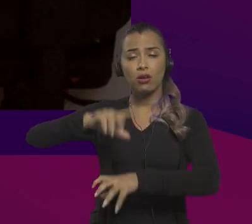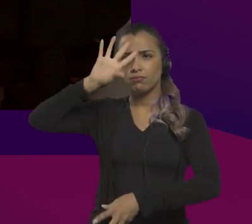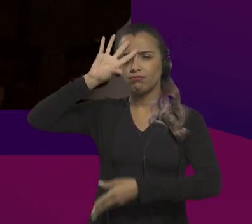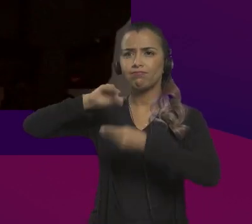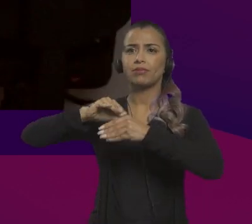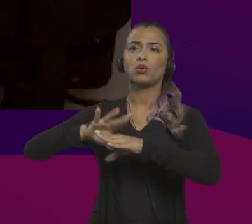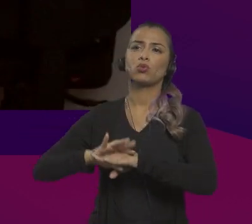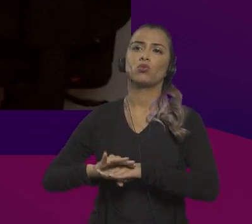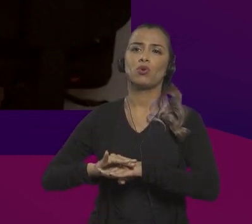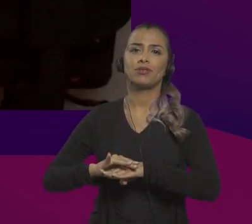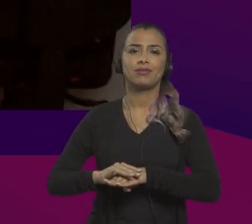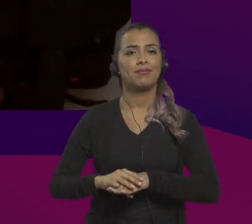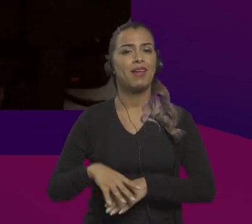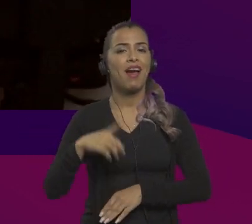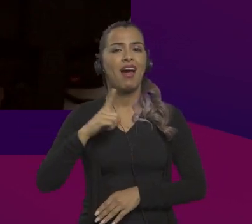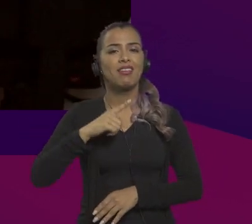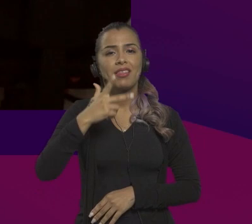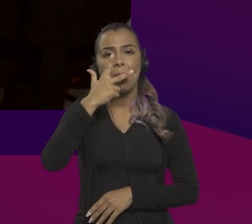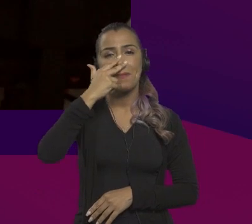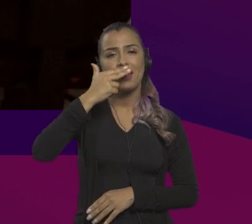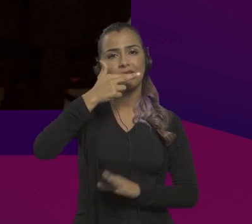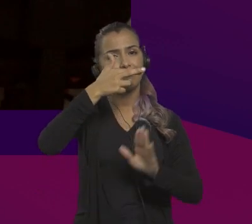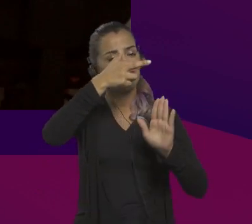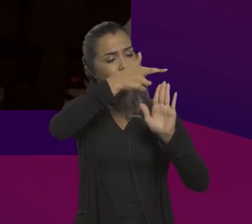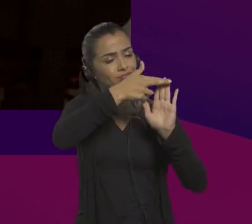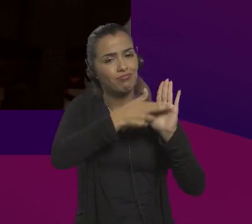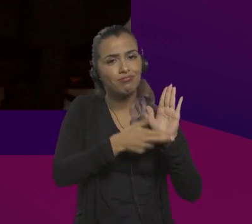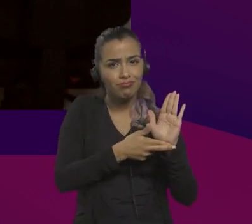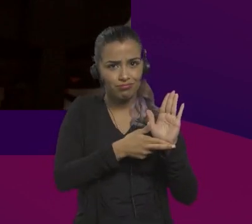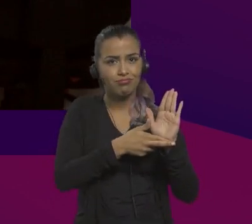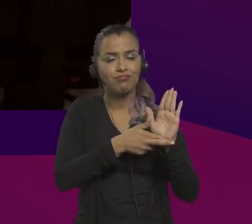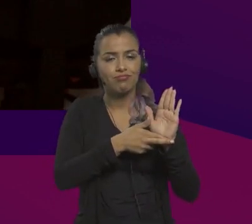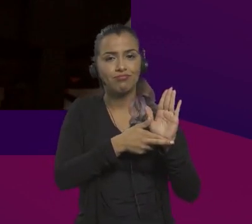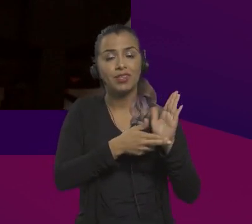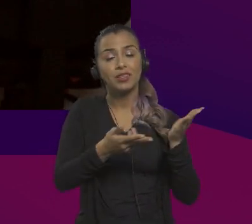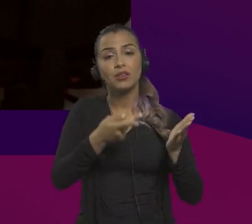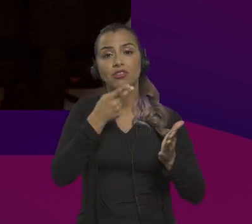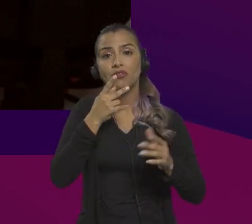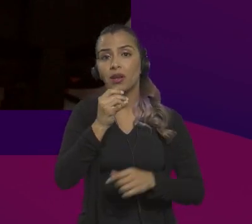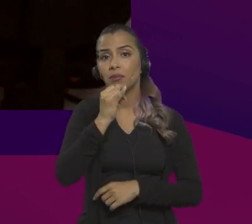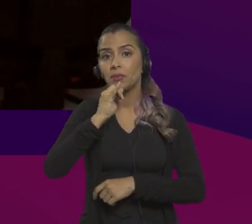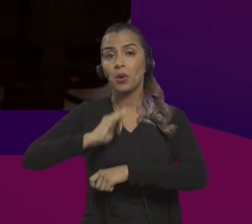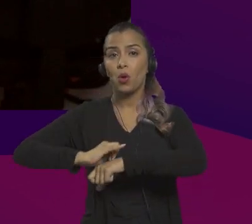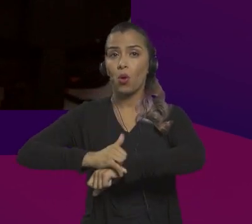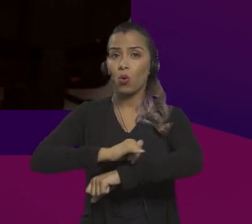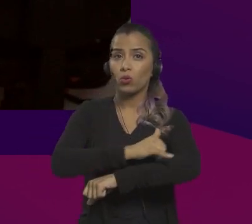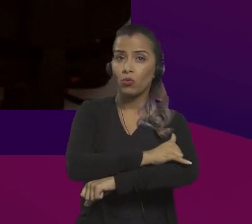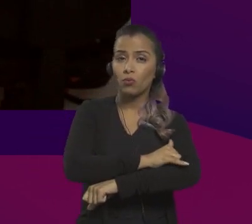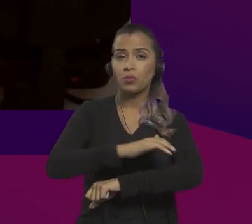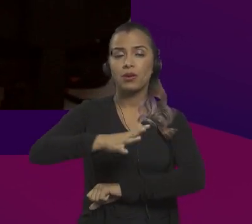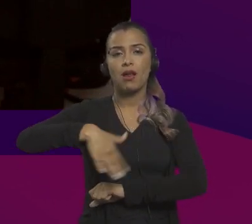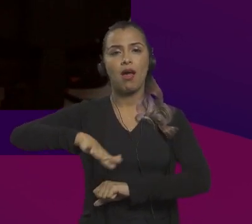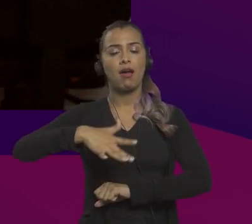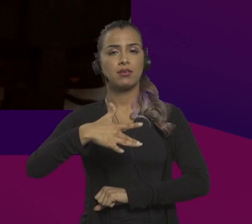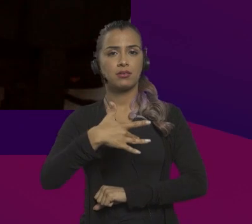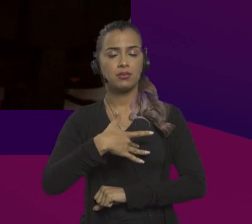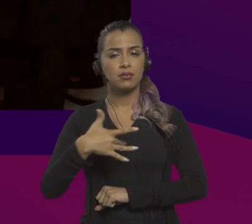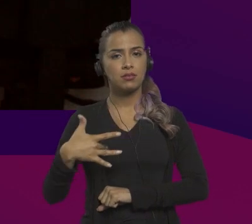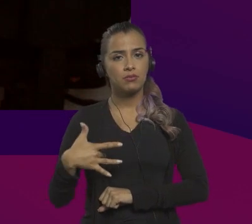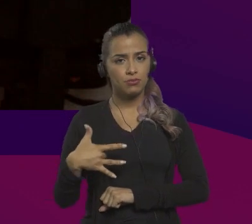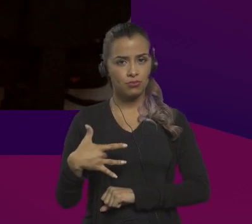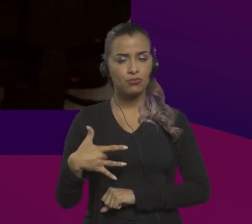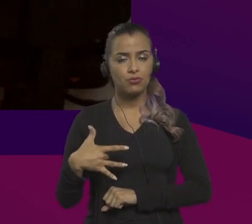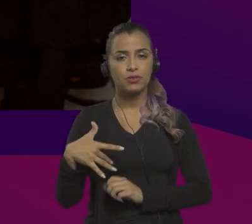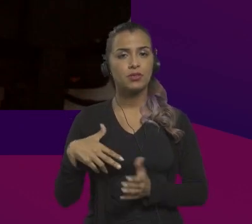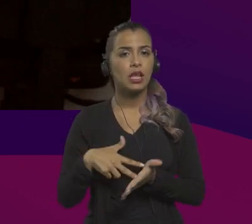já estigmatizada, né? E aí a gente fala bastante sobre gordofobia médica, gordofobia na área da saúde. É quando